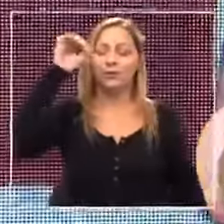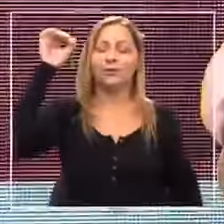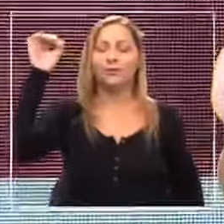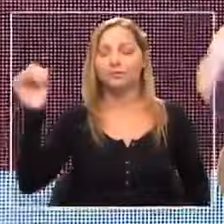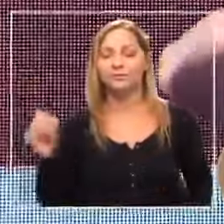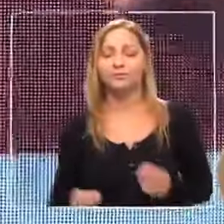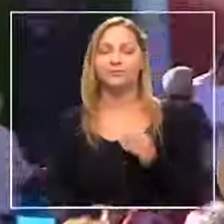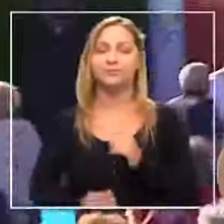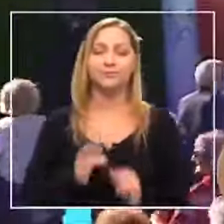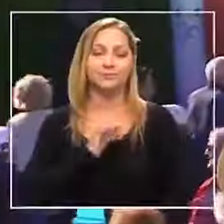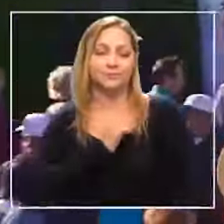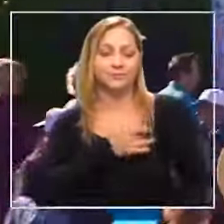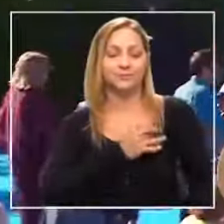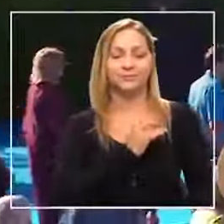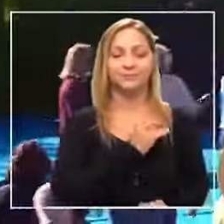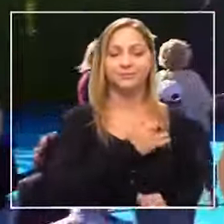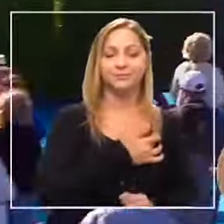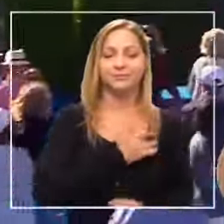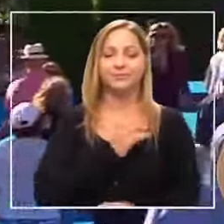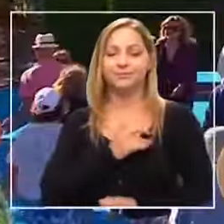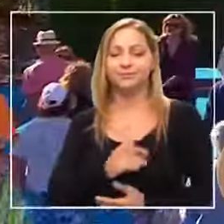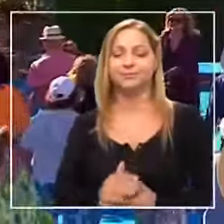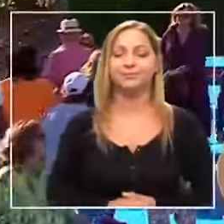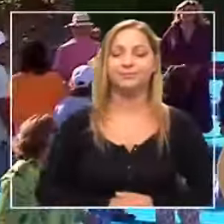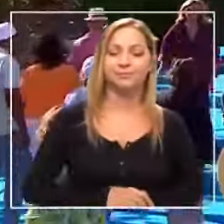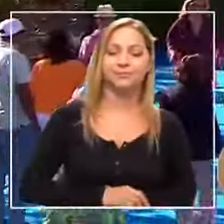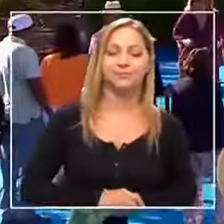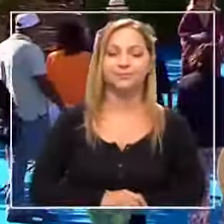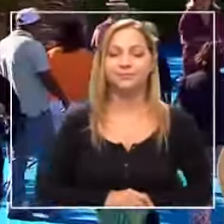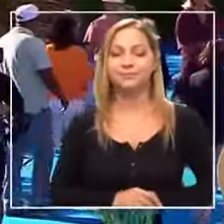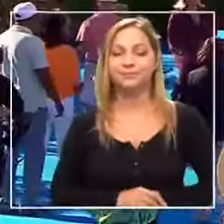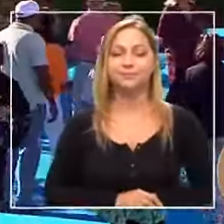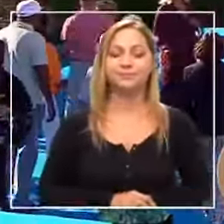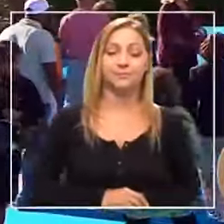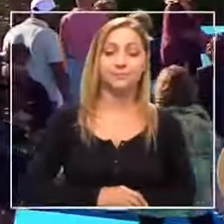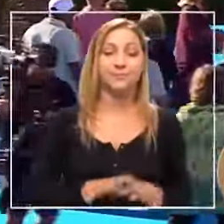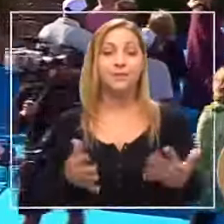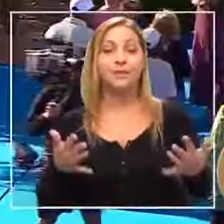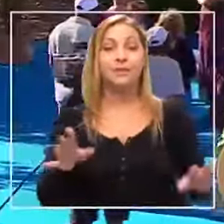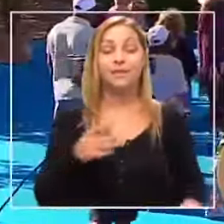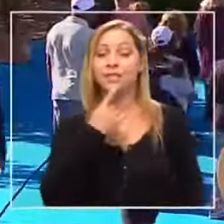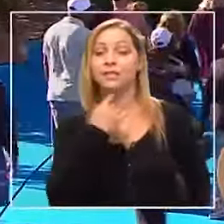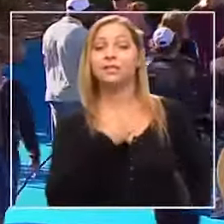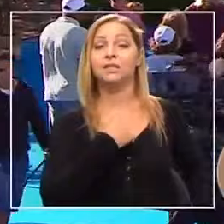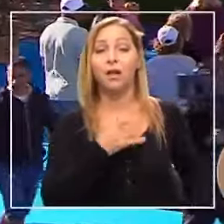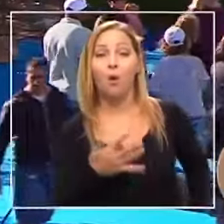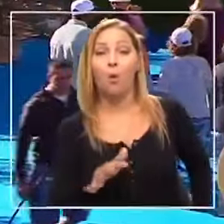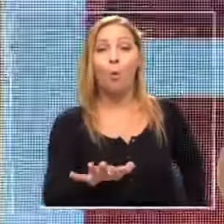More.